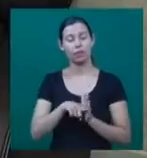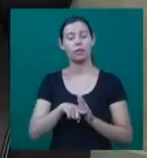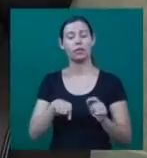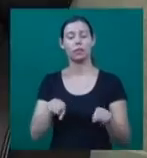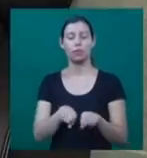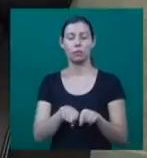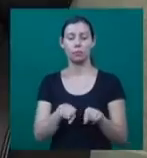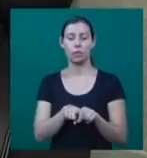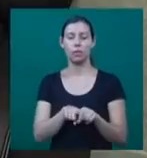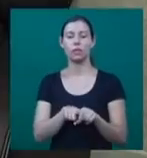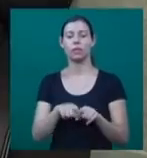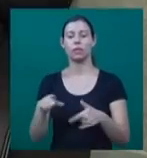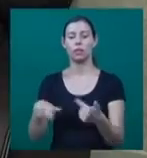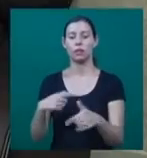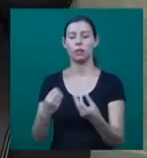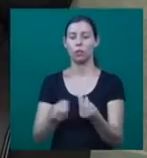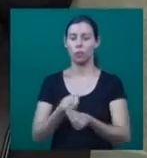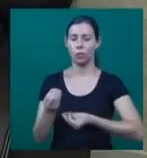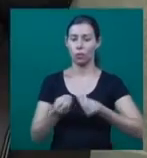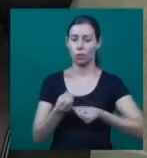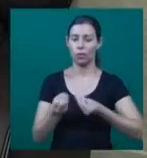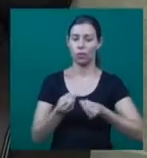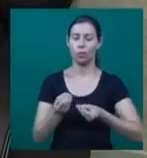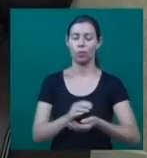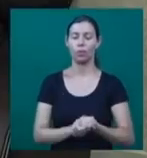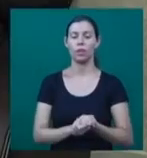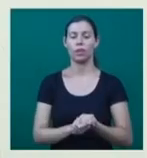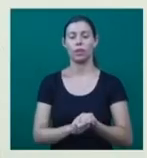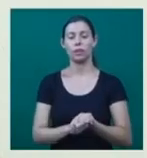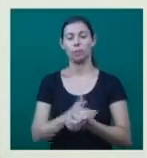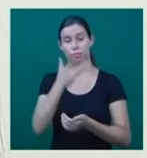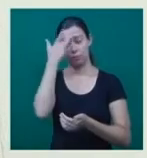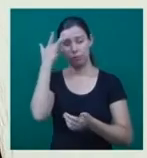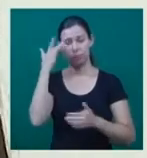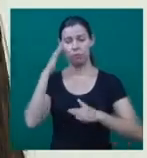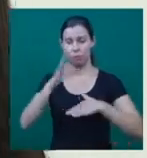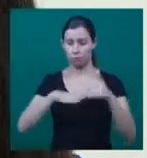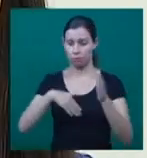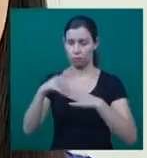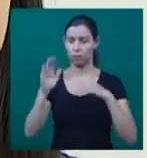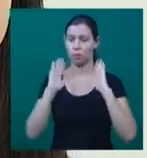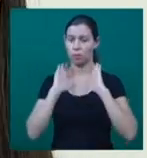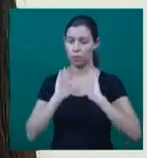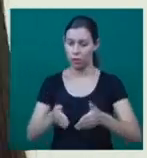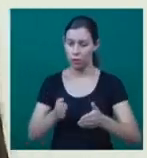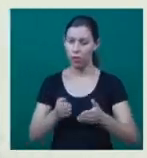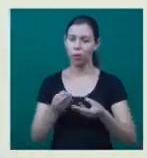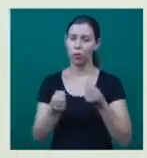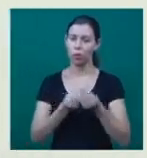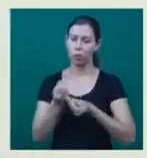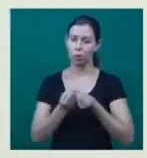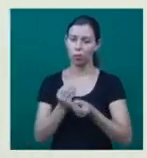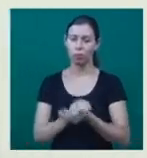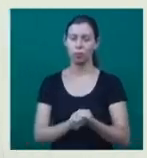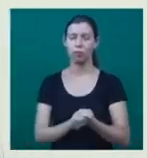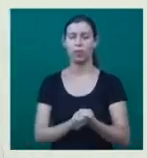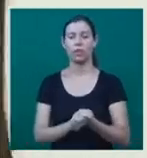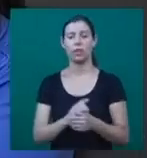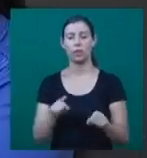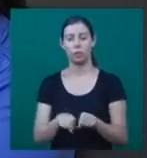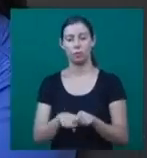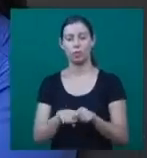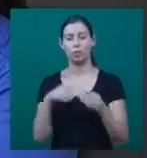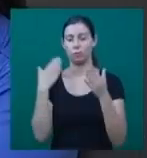atuação e descobrir como é a rotina do profissional que trabalha na área. Outra dica é fazer terapia para